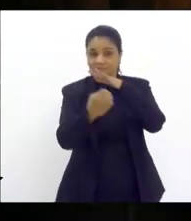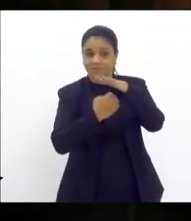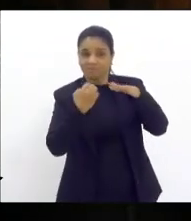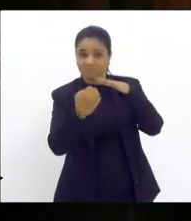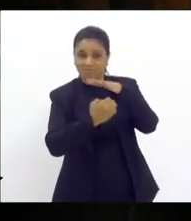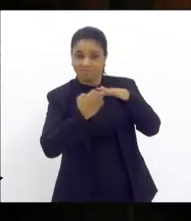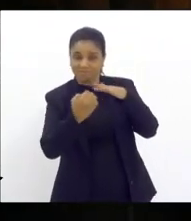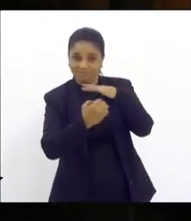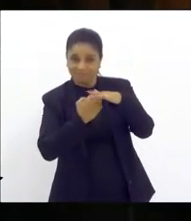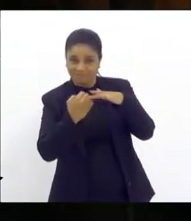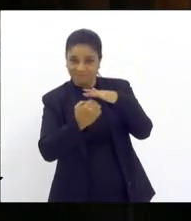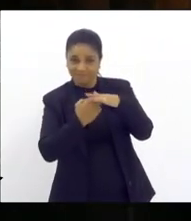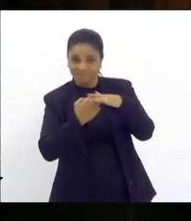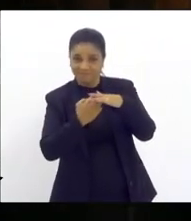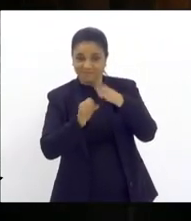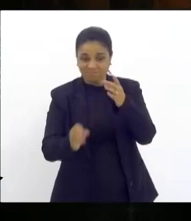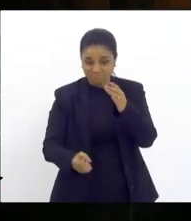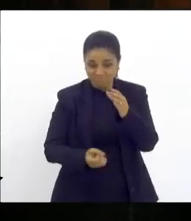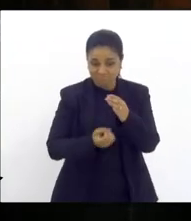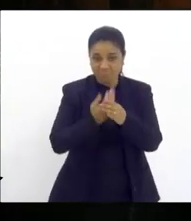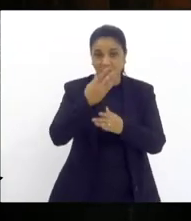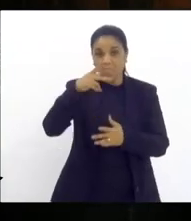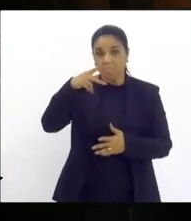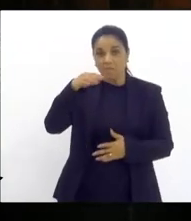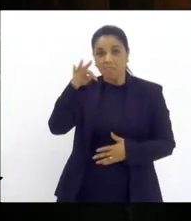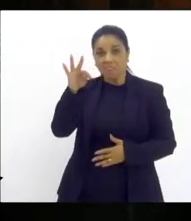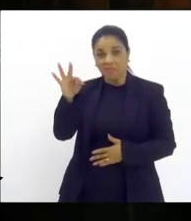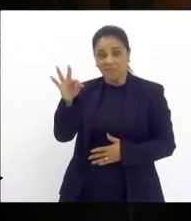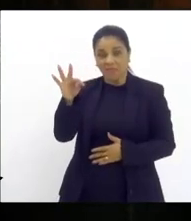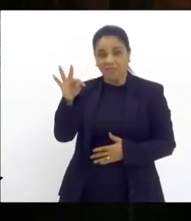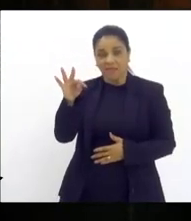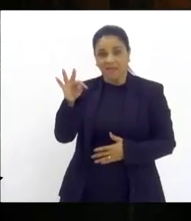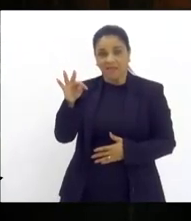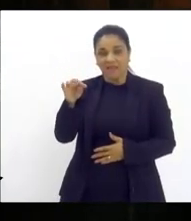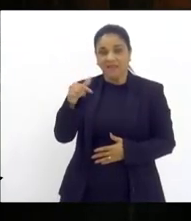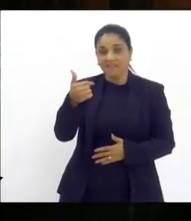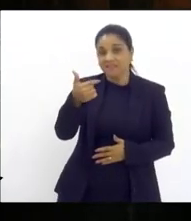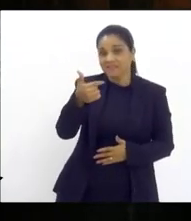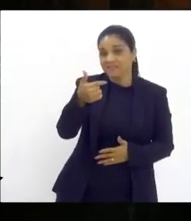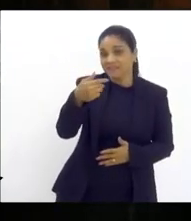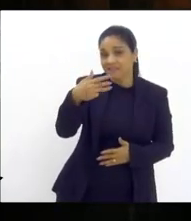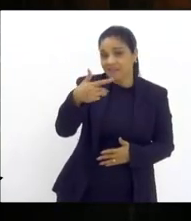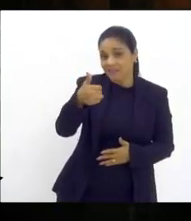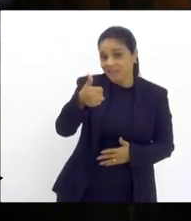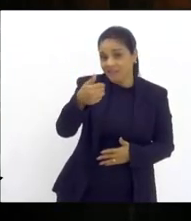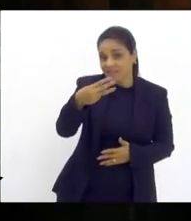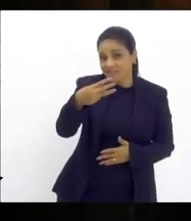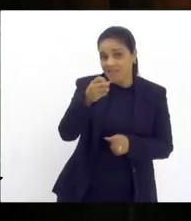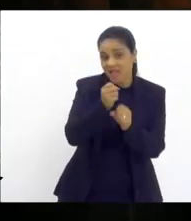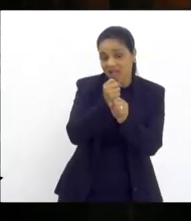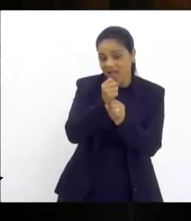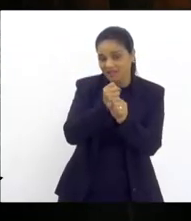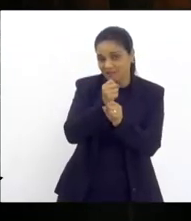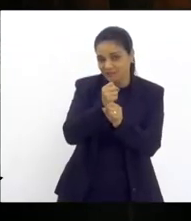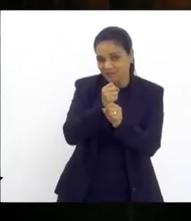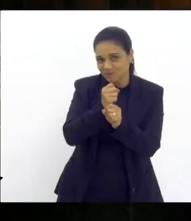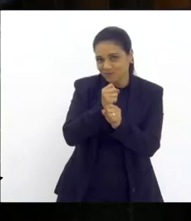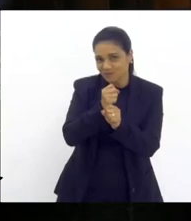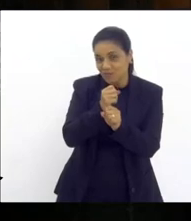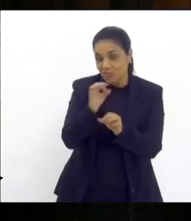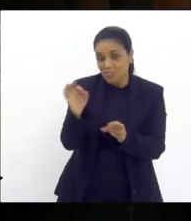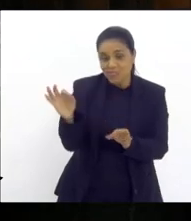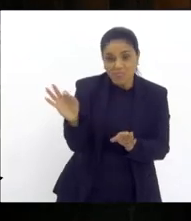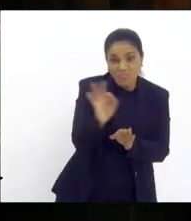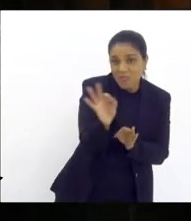em 13 anos sabe o que que é o Curioso Presidente Valdo Ceasa é que nenhuma dessas